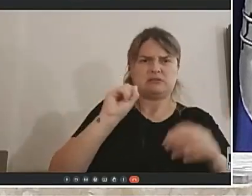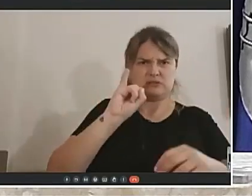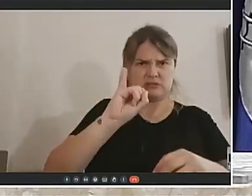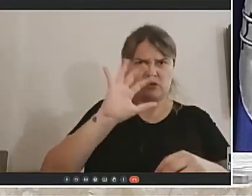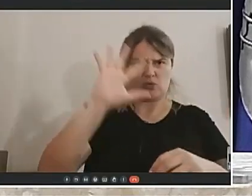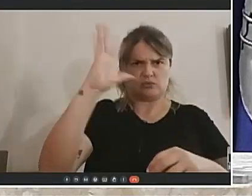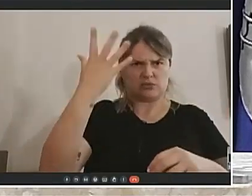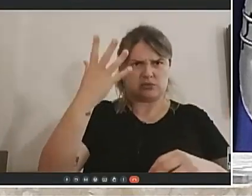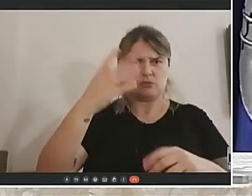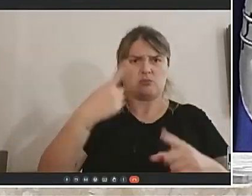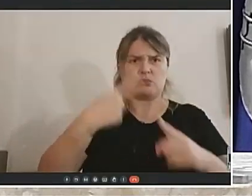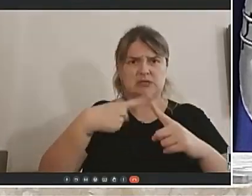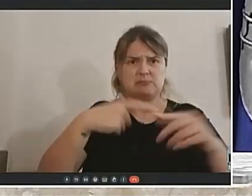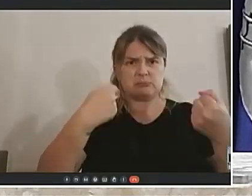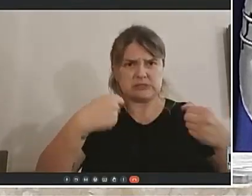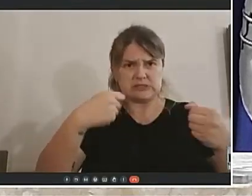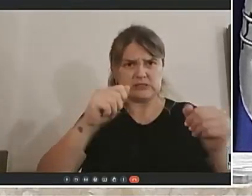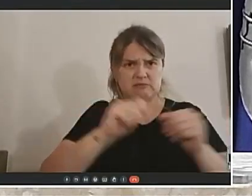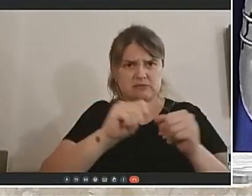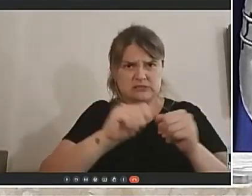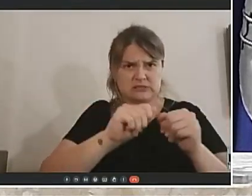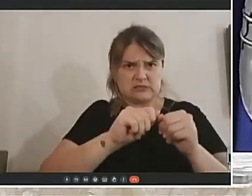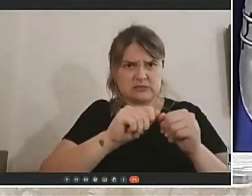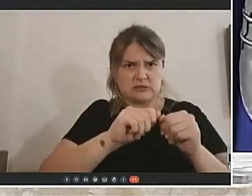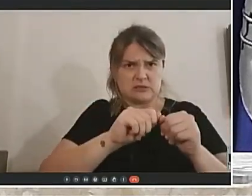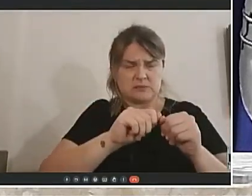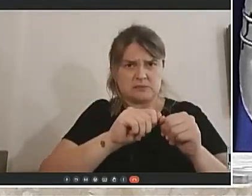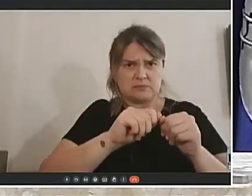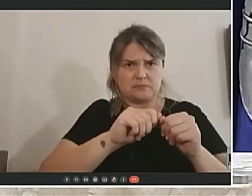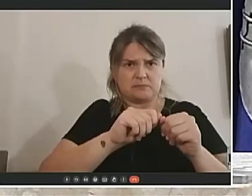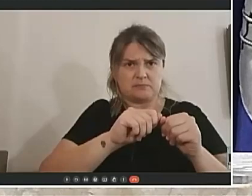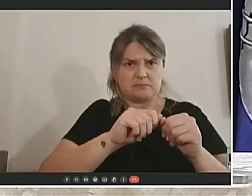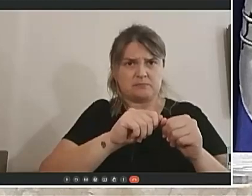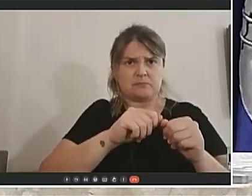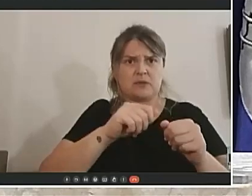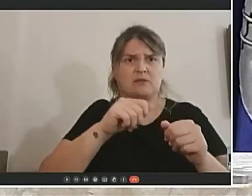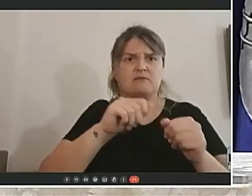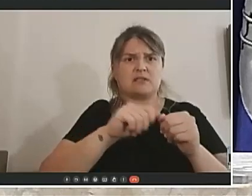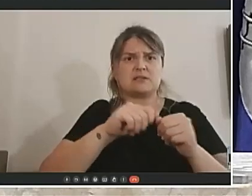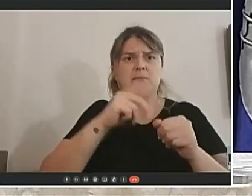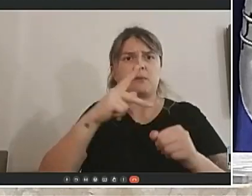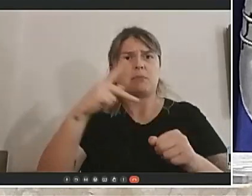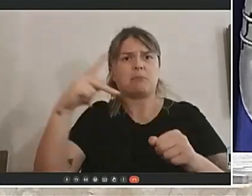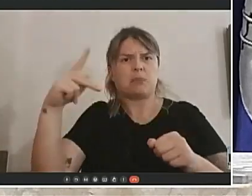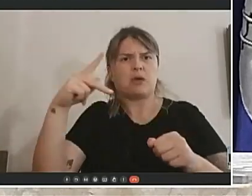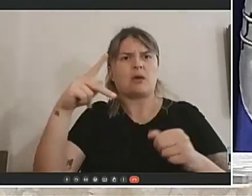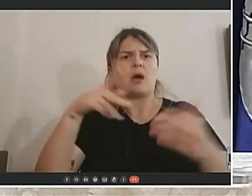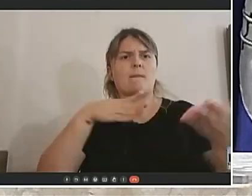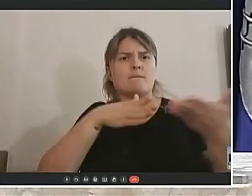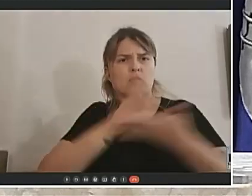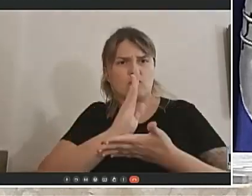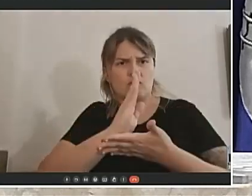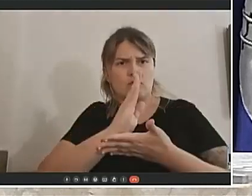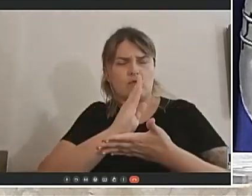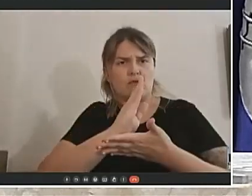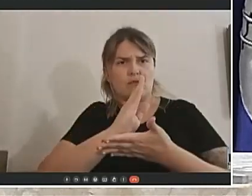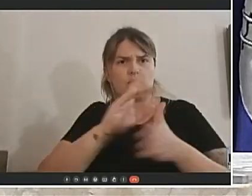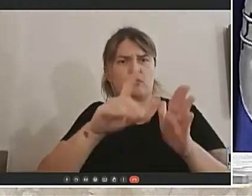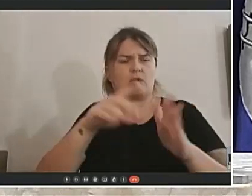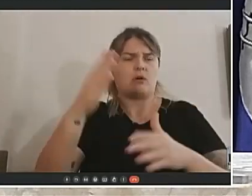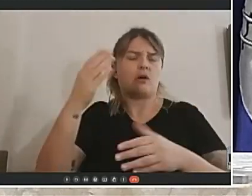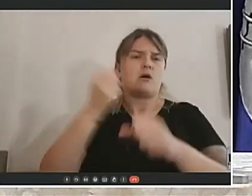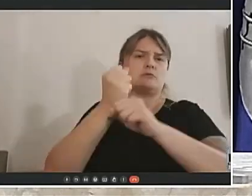de caixa porque precisava ser feito porque e foi feita uma ppp ao qual foi aprovada na na legislação passada